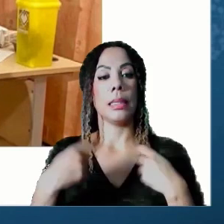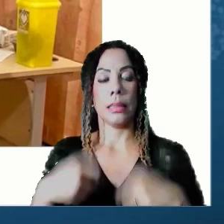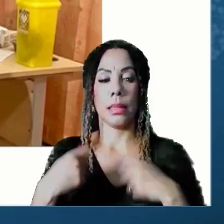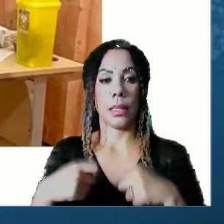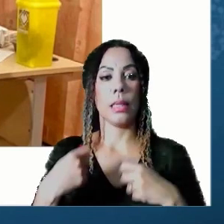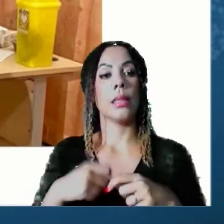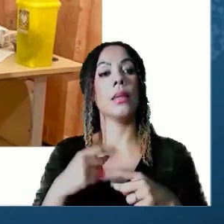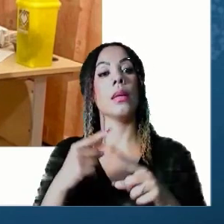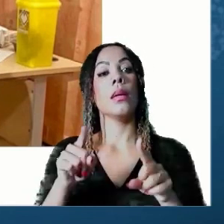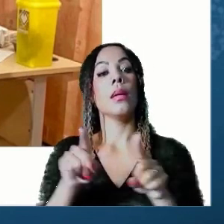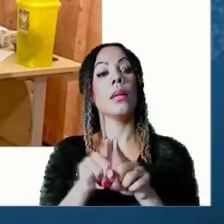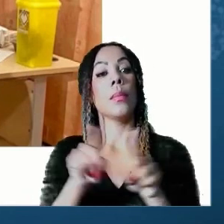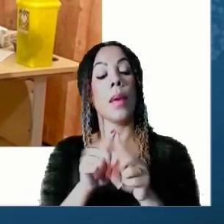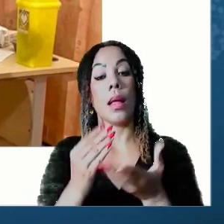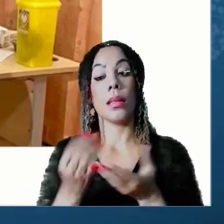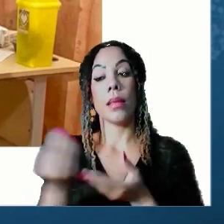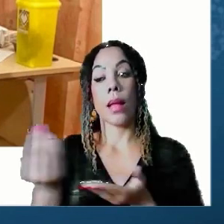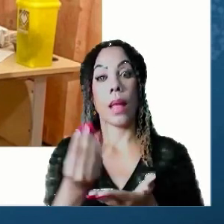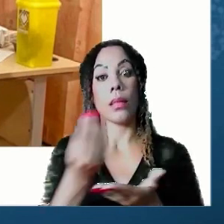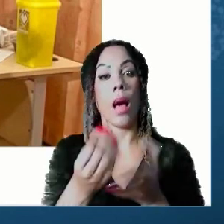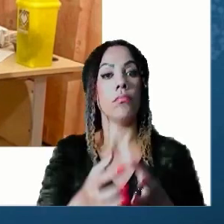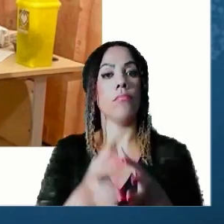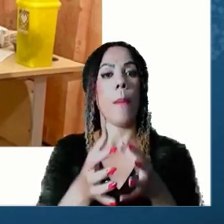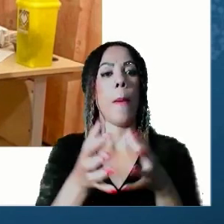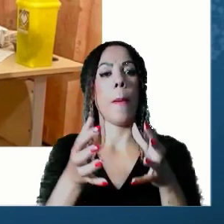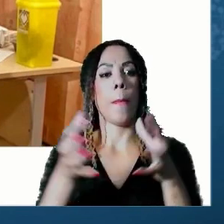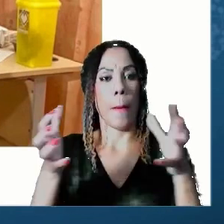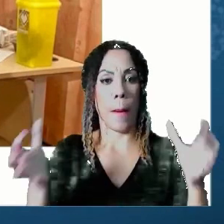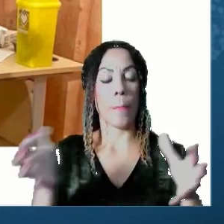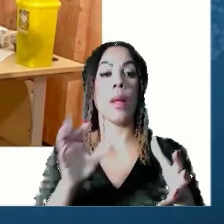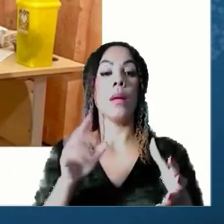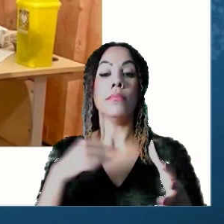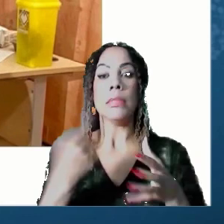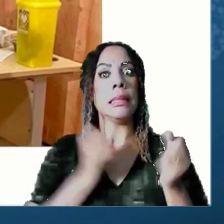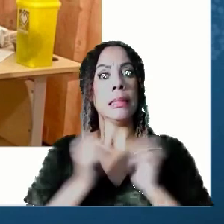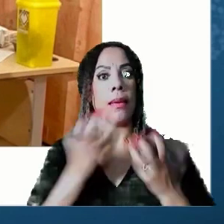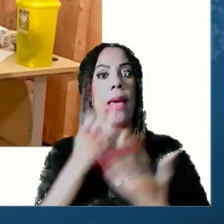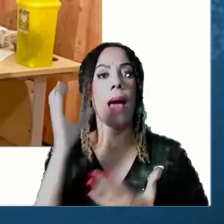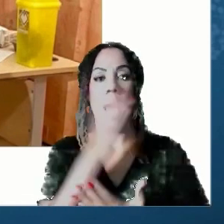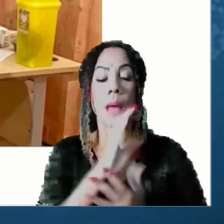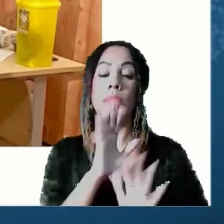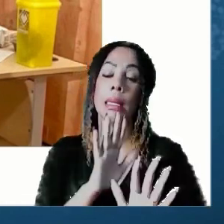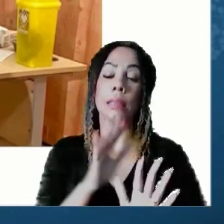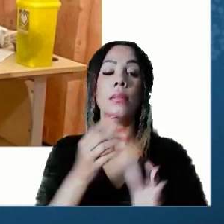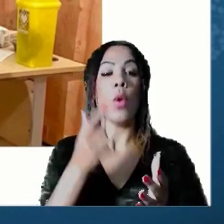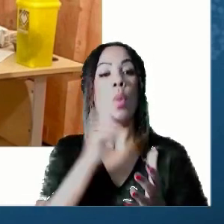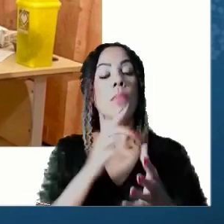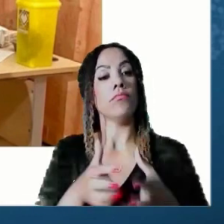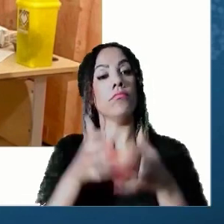e o fornecimento começou a aumentar, não no ritmo que todos esperavam, mas